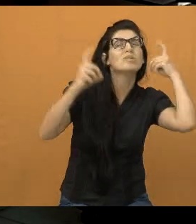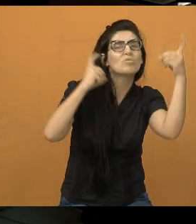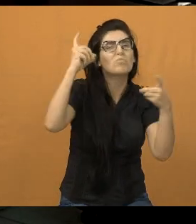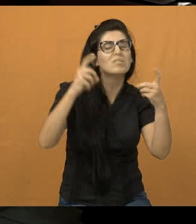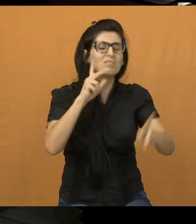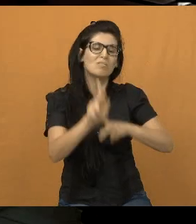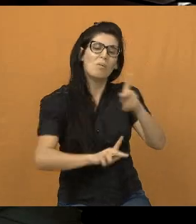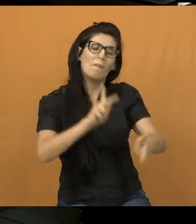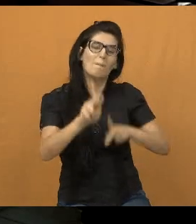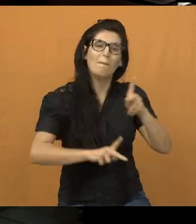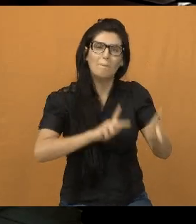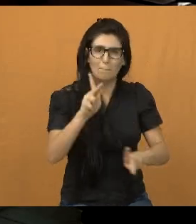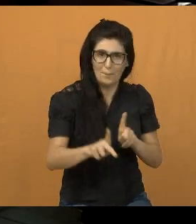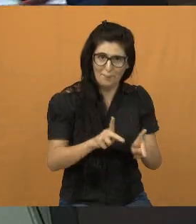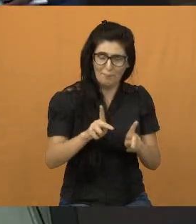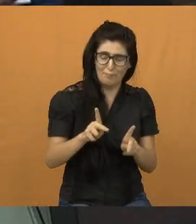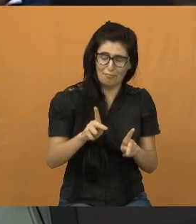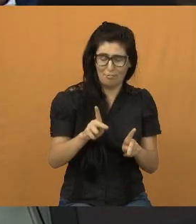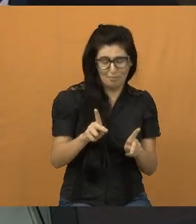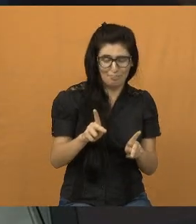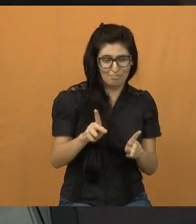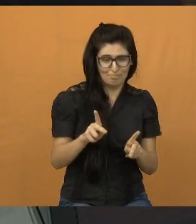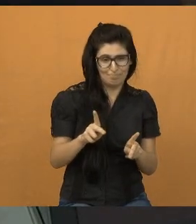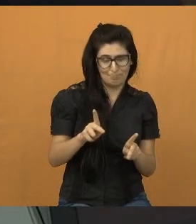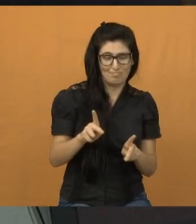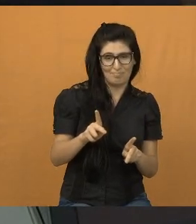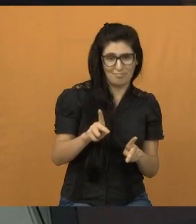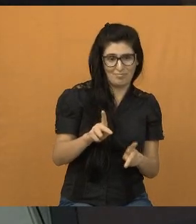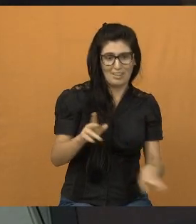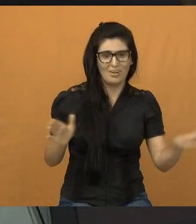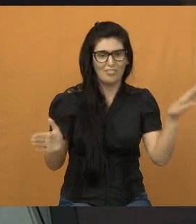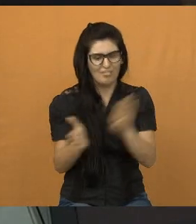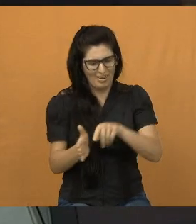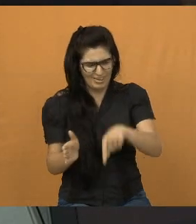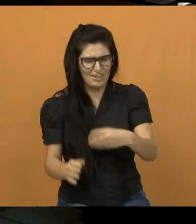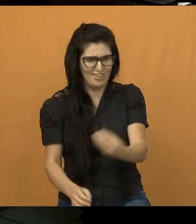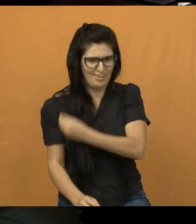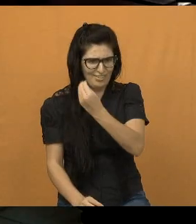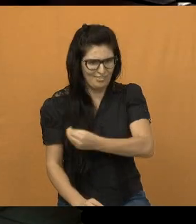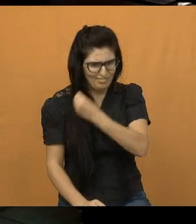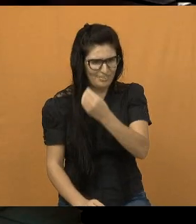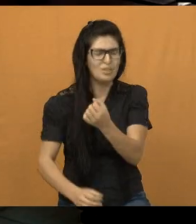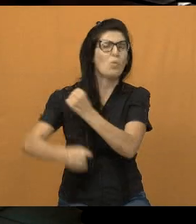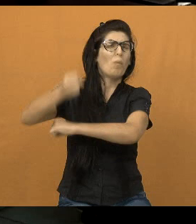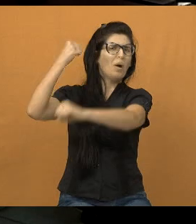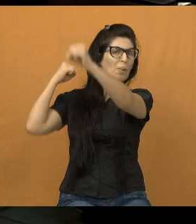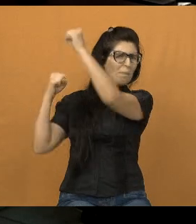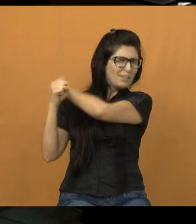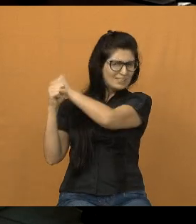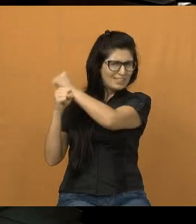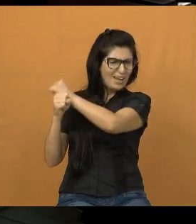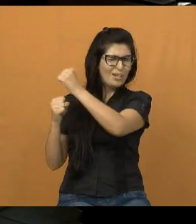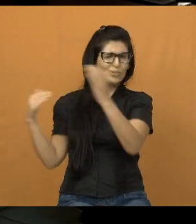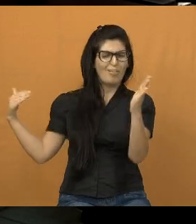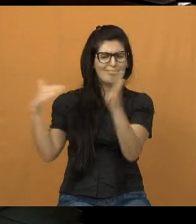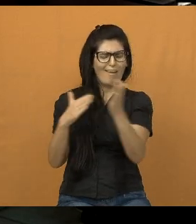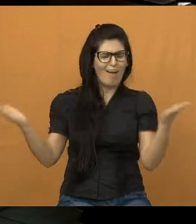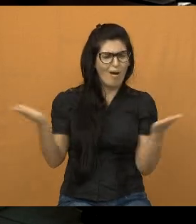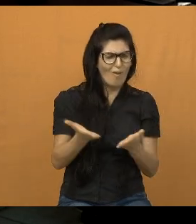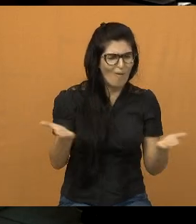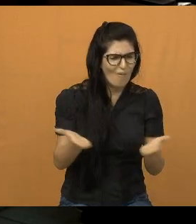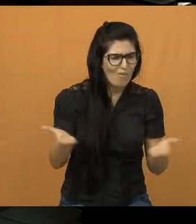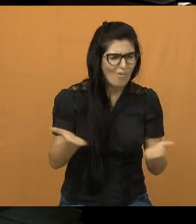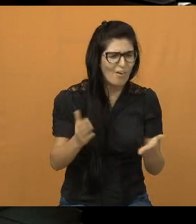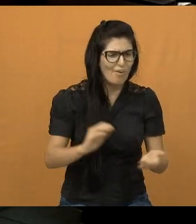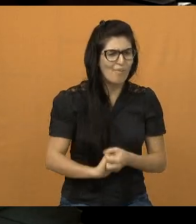população que tem chegado aos nossos gabinetes, desde o ano passado, é a demanda grande